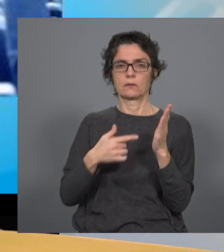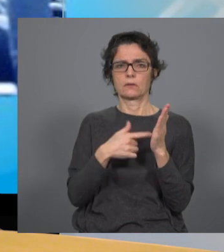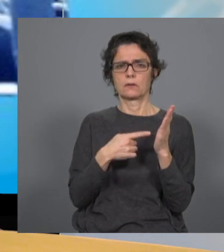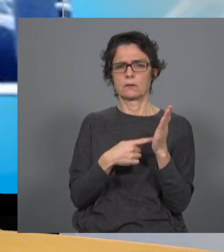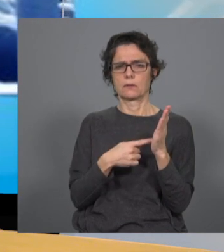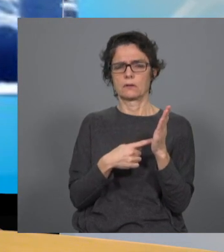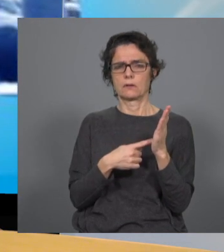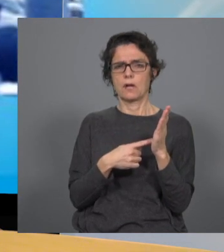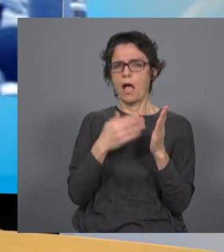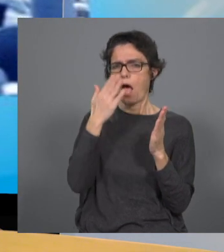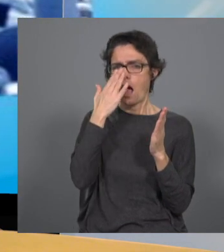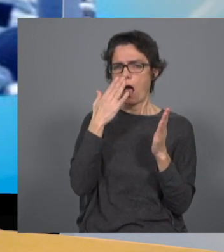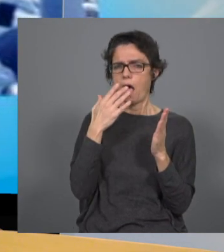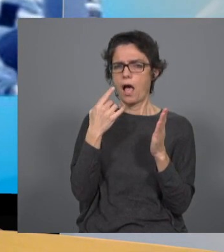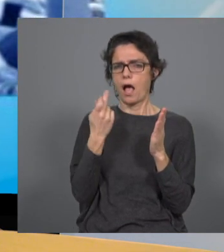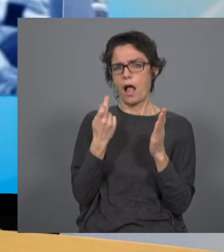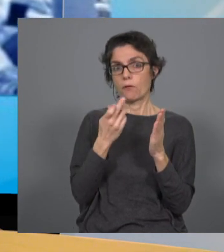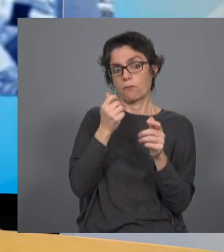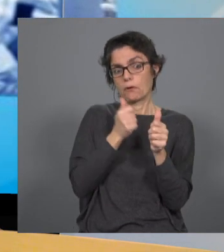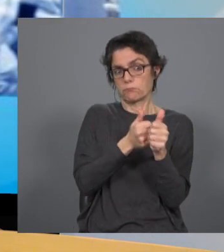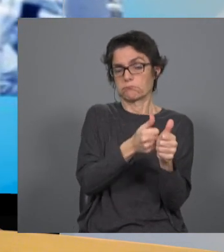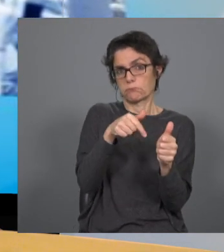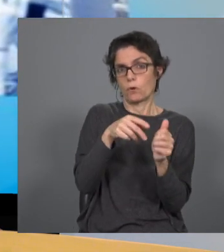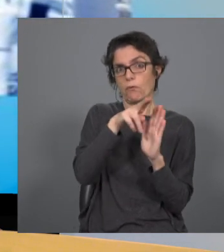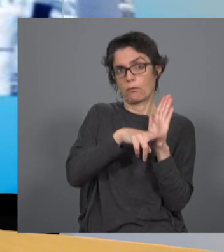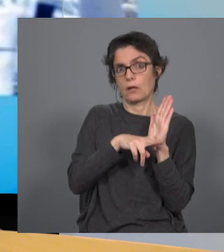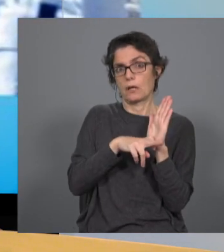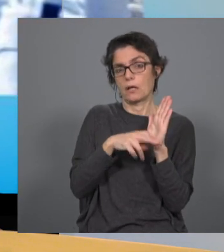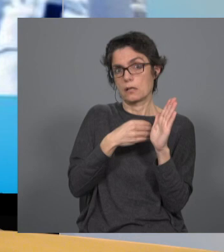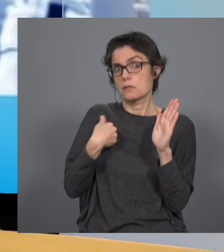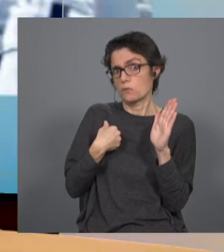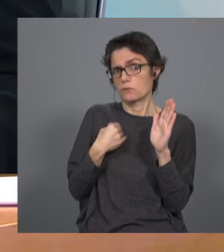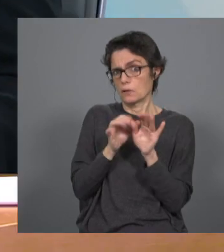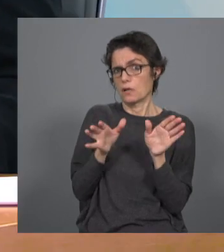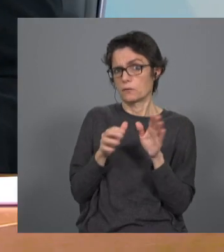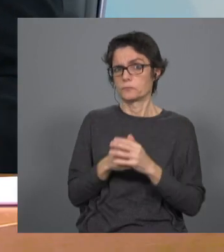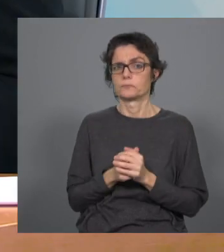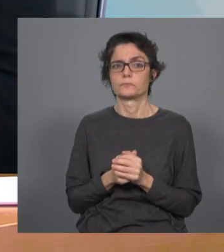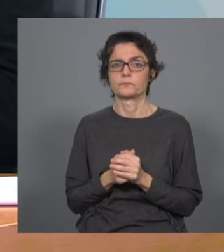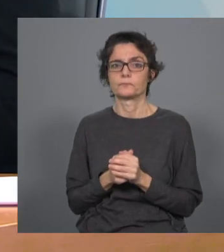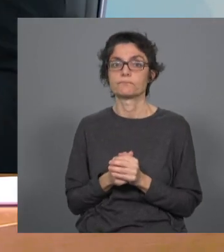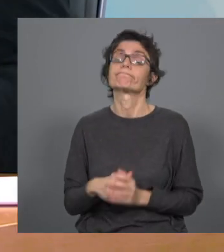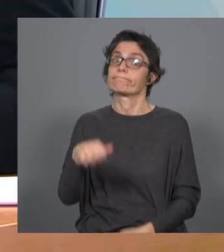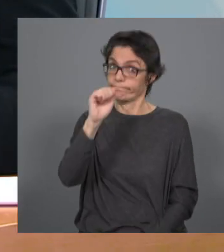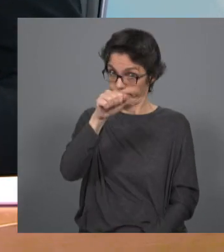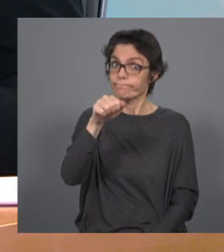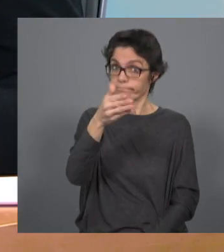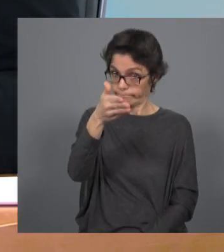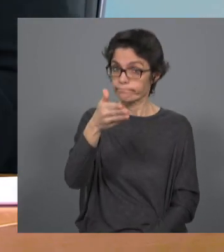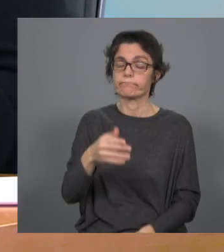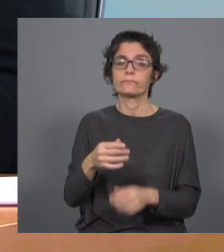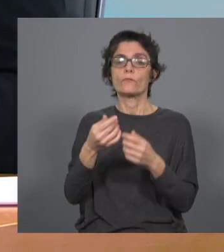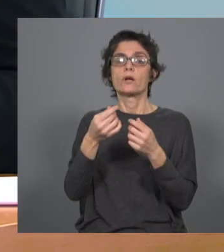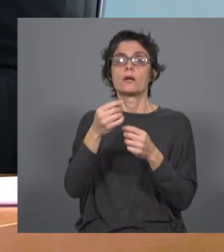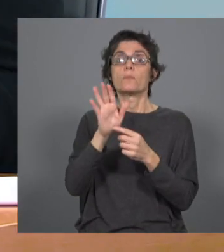da regra sanitária também, como nós seguimos hoje em dia. Exatamente, portanto, este afastamento, não é?